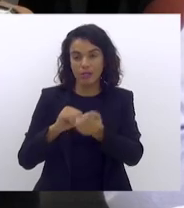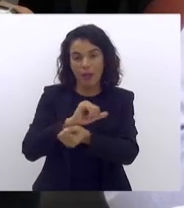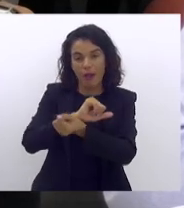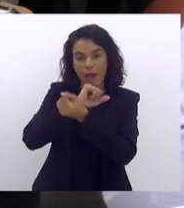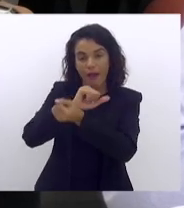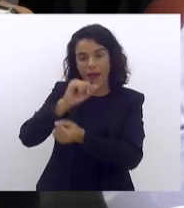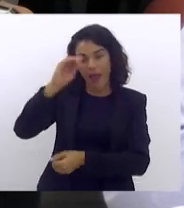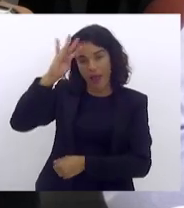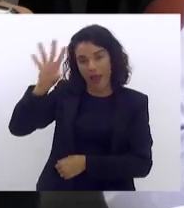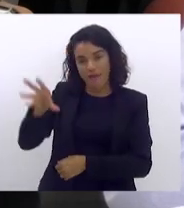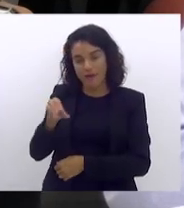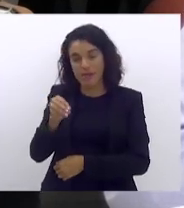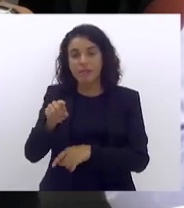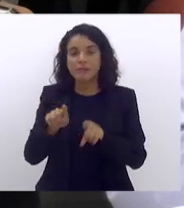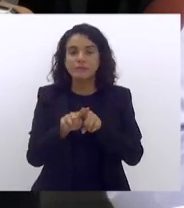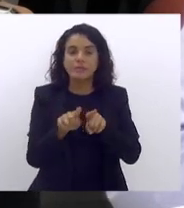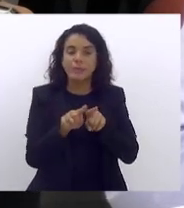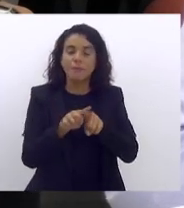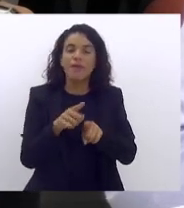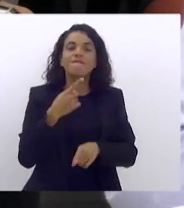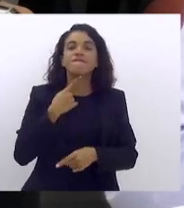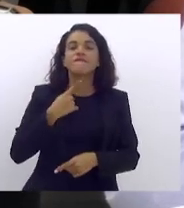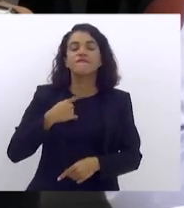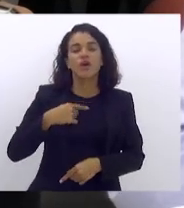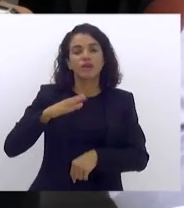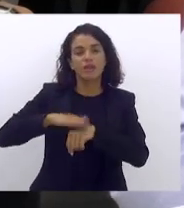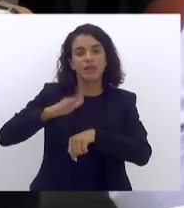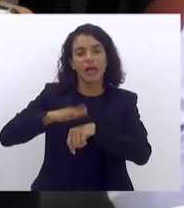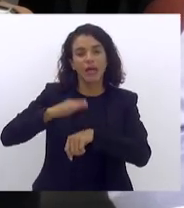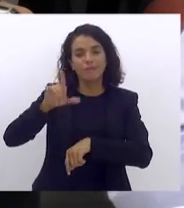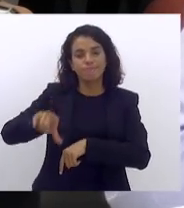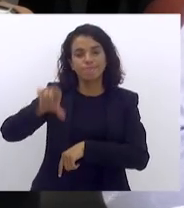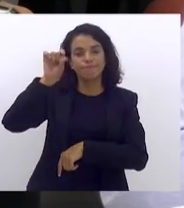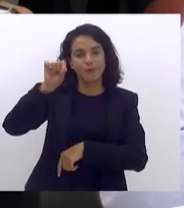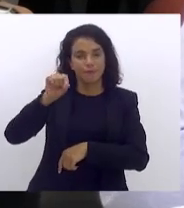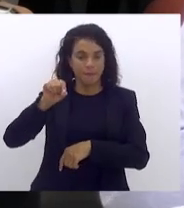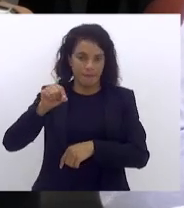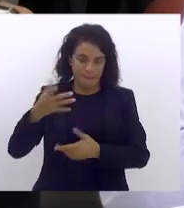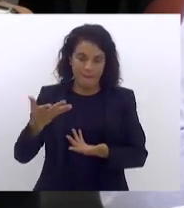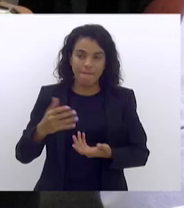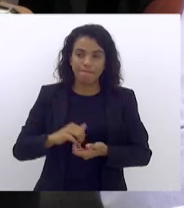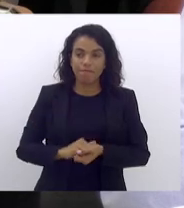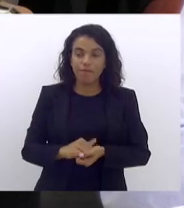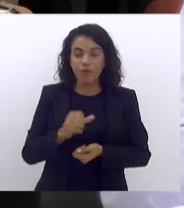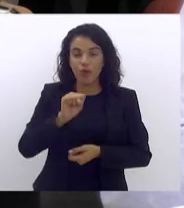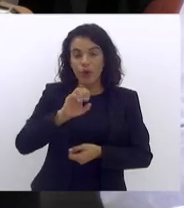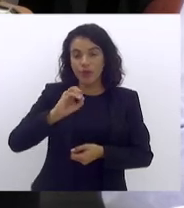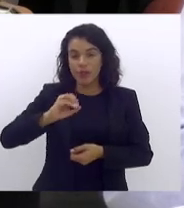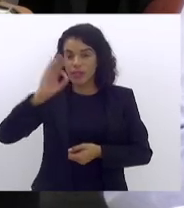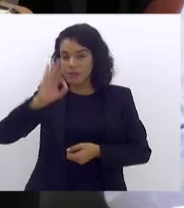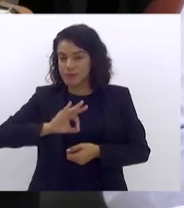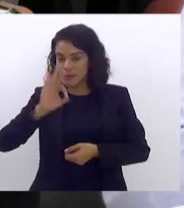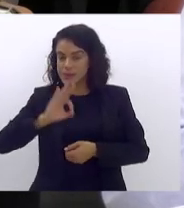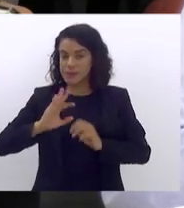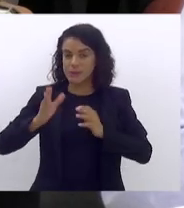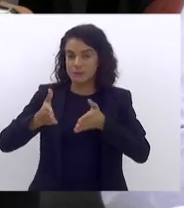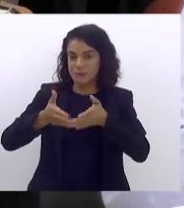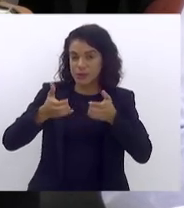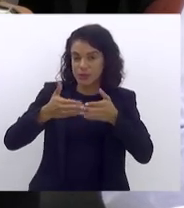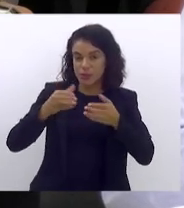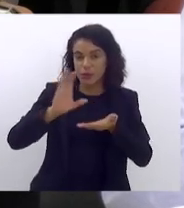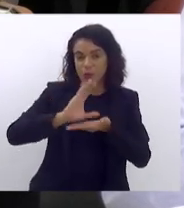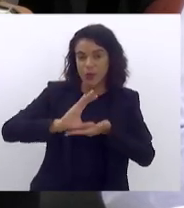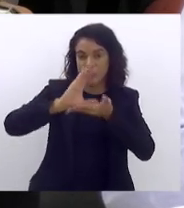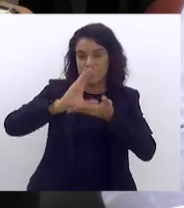africana, mas migração espontânea de comunidades inteiras. E hoje, 80% de pedidos no Conselho